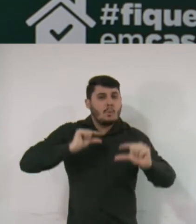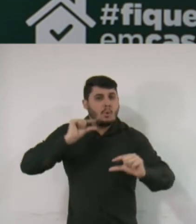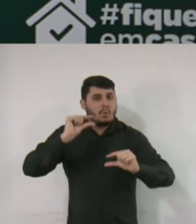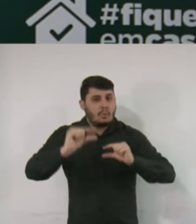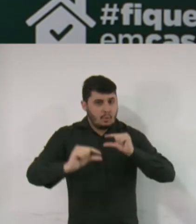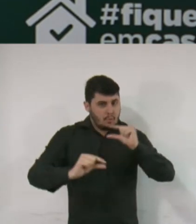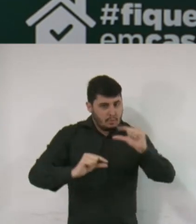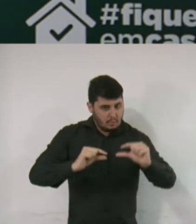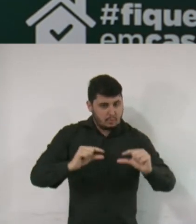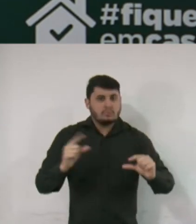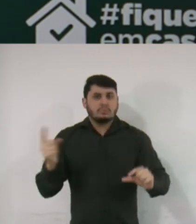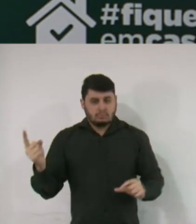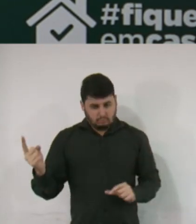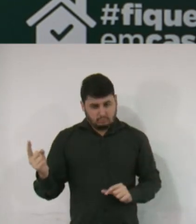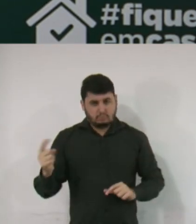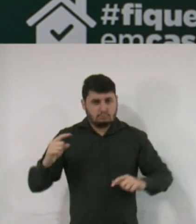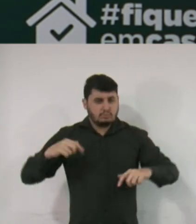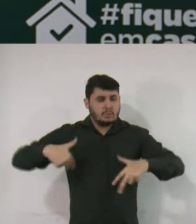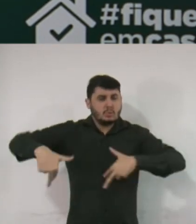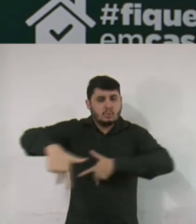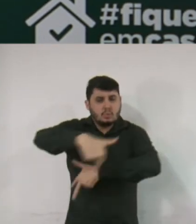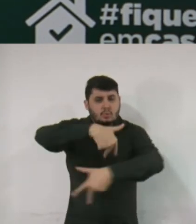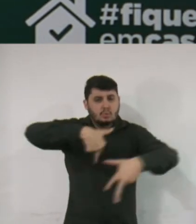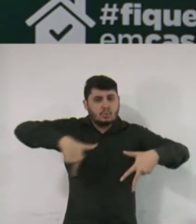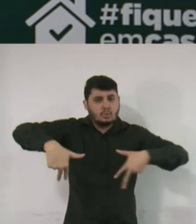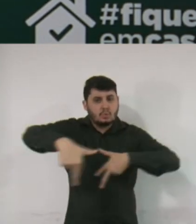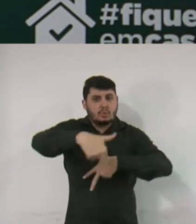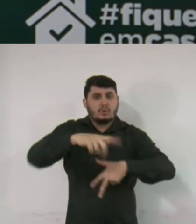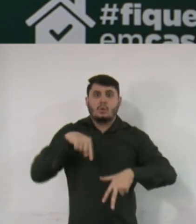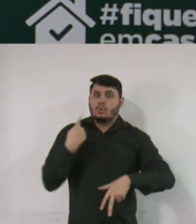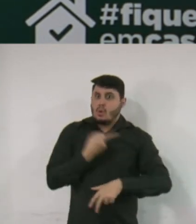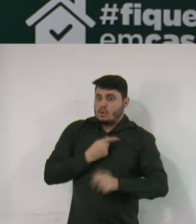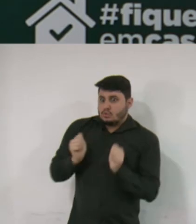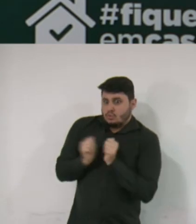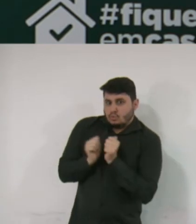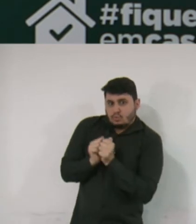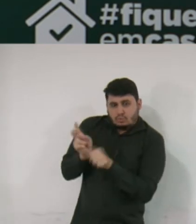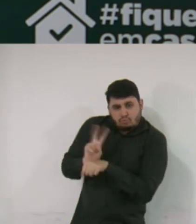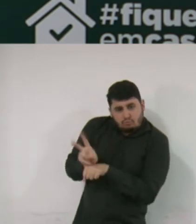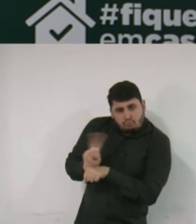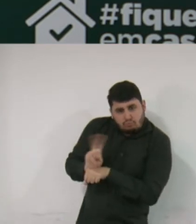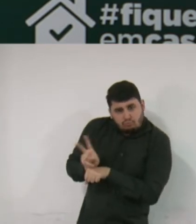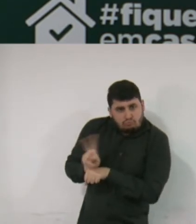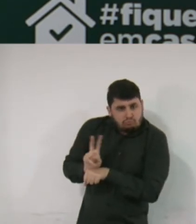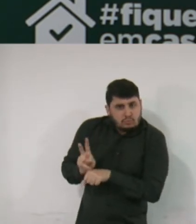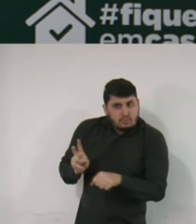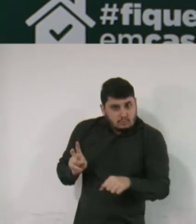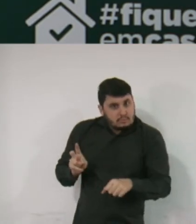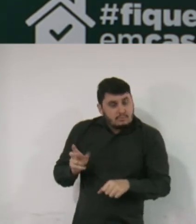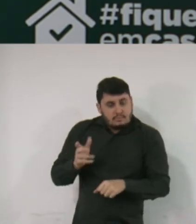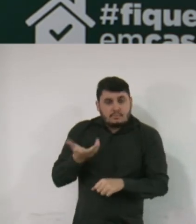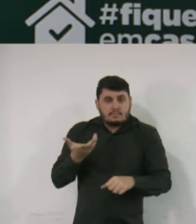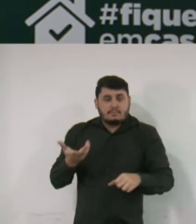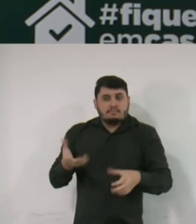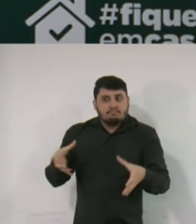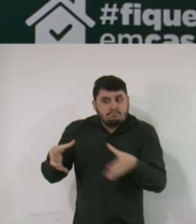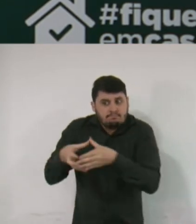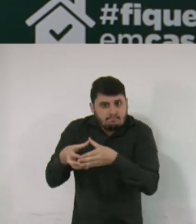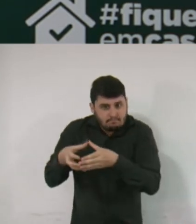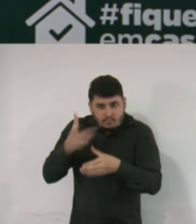eles, para que eles não tenham nenhum tipo de necessidade não